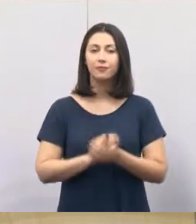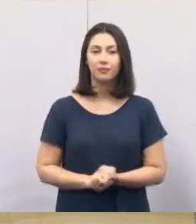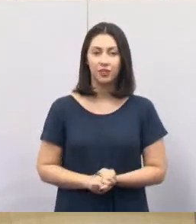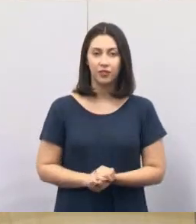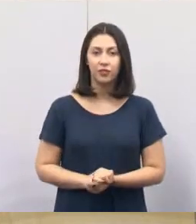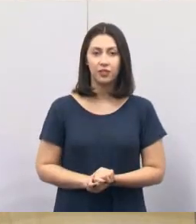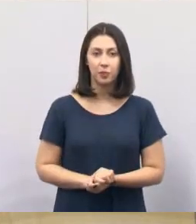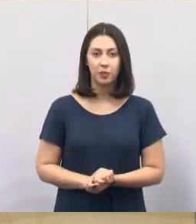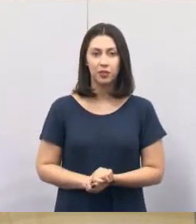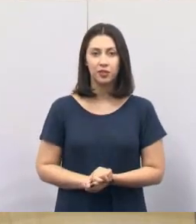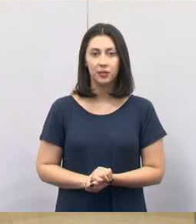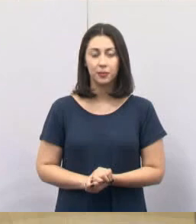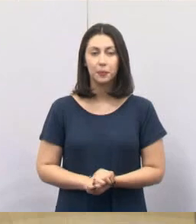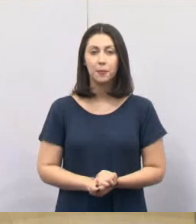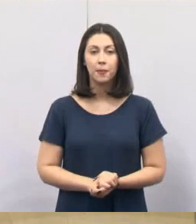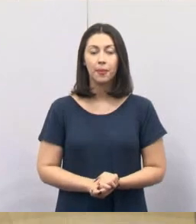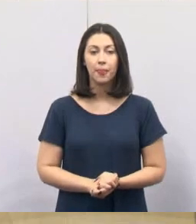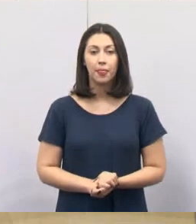Lua.